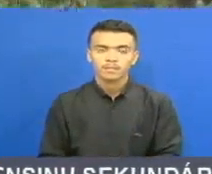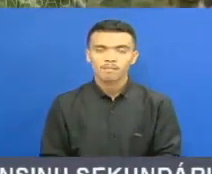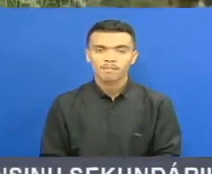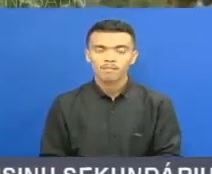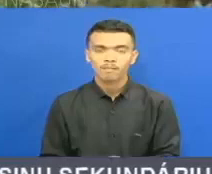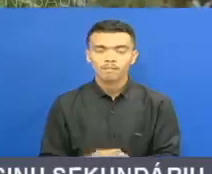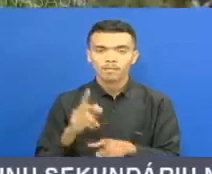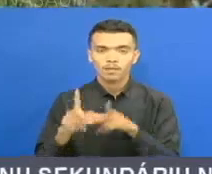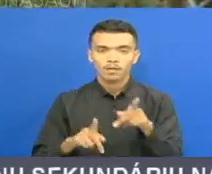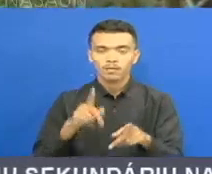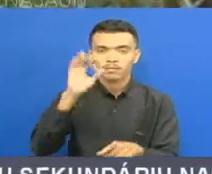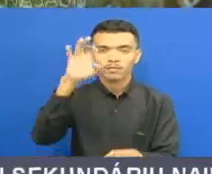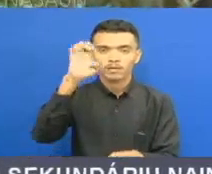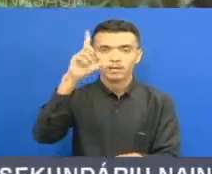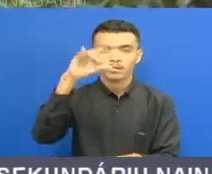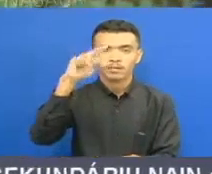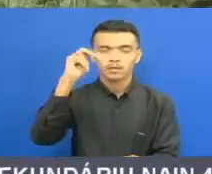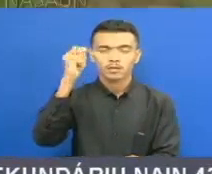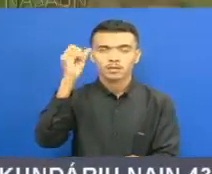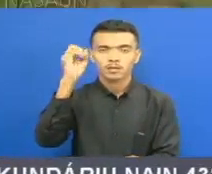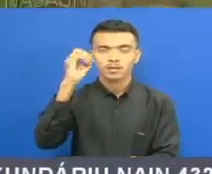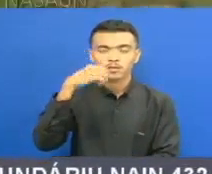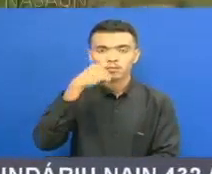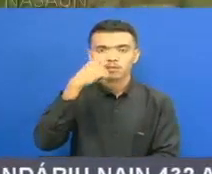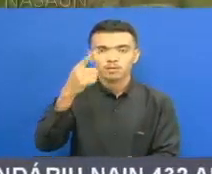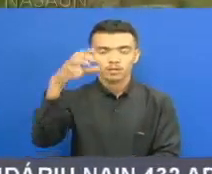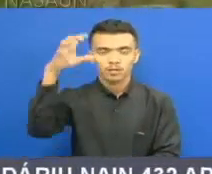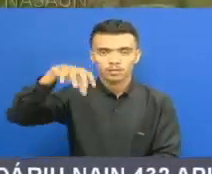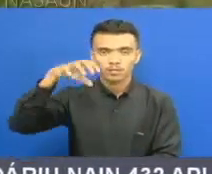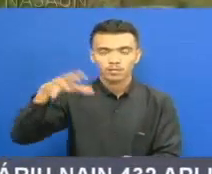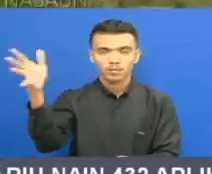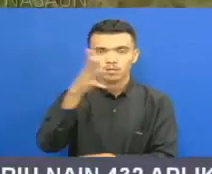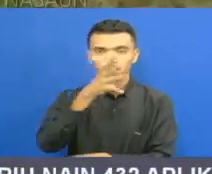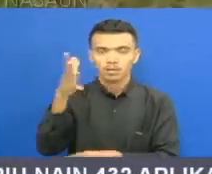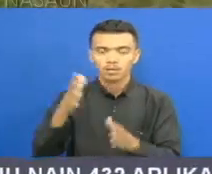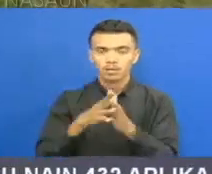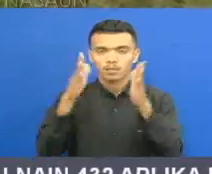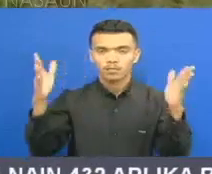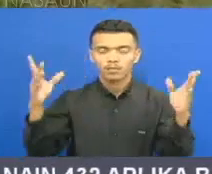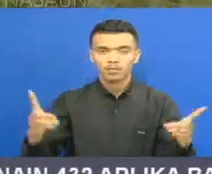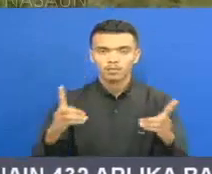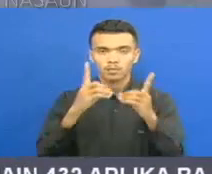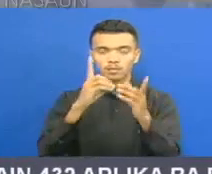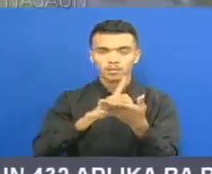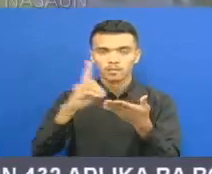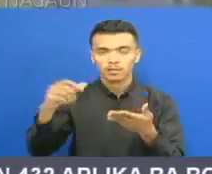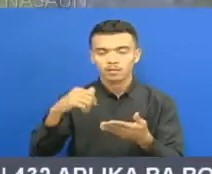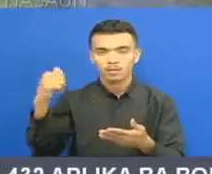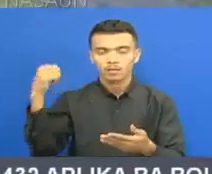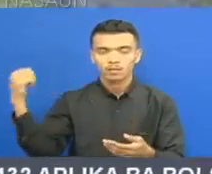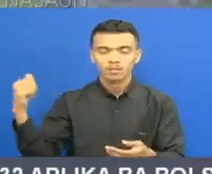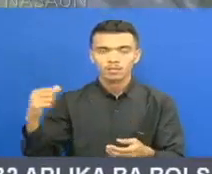Baerteteli residente Feliciano da Silva Lázaro Hateten, udano animbot nebe acontece ia semana cotu e al dia